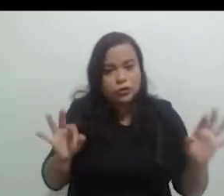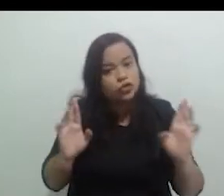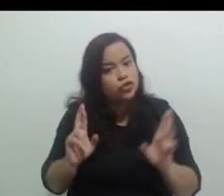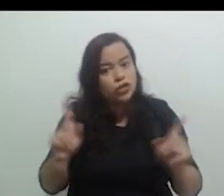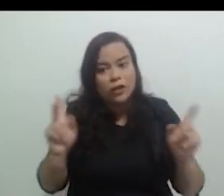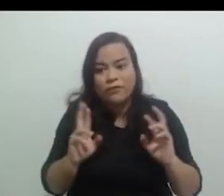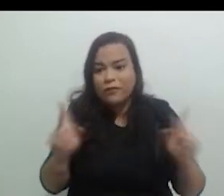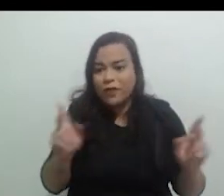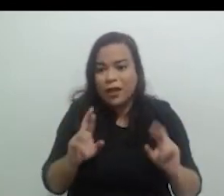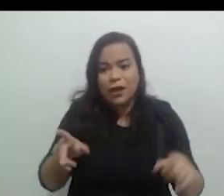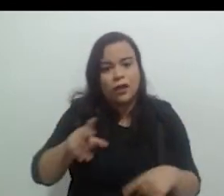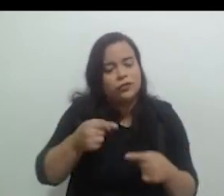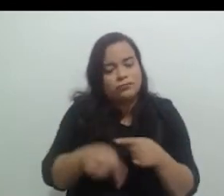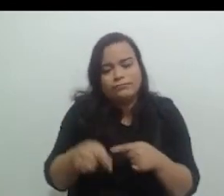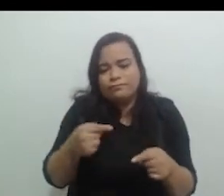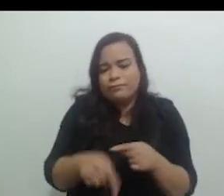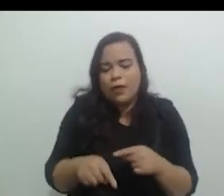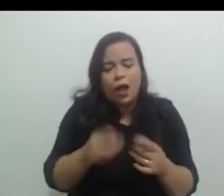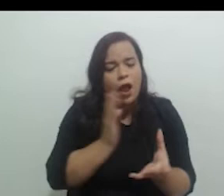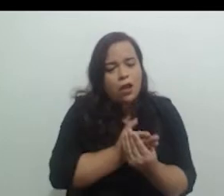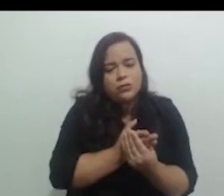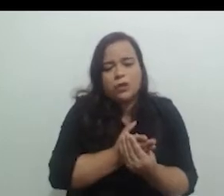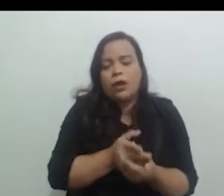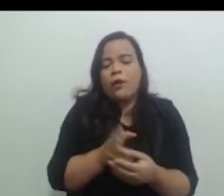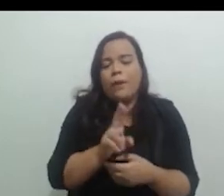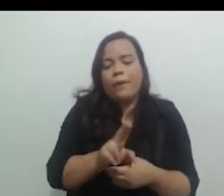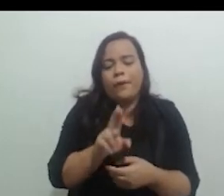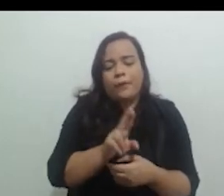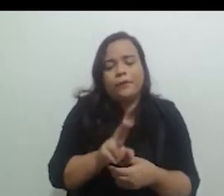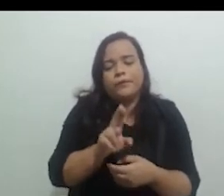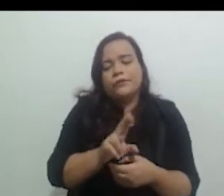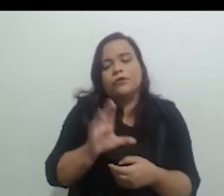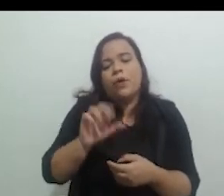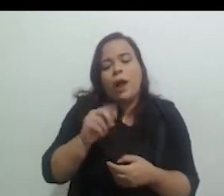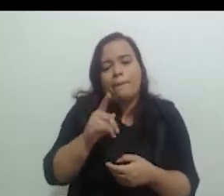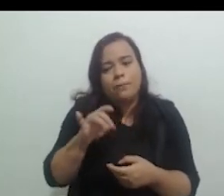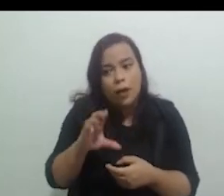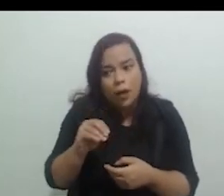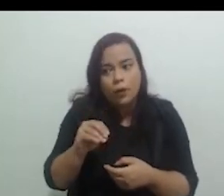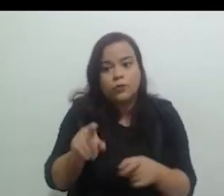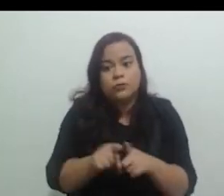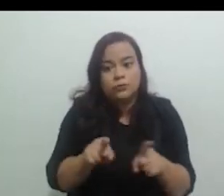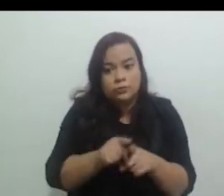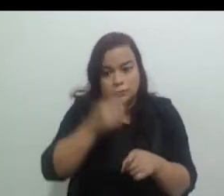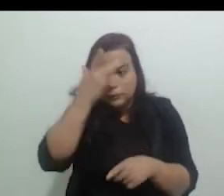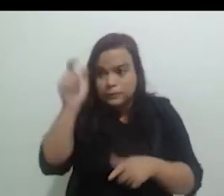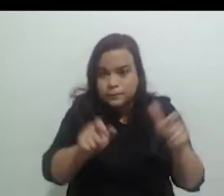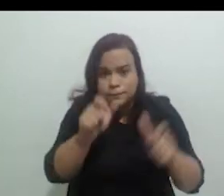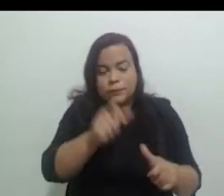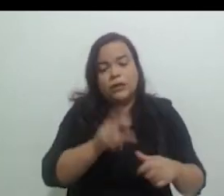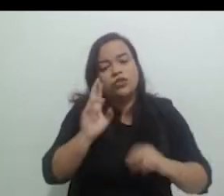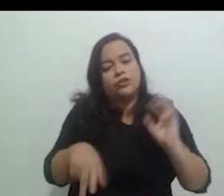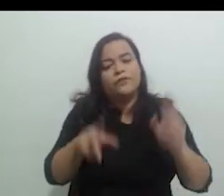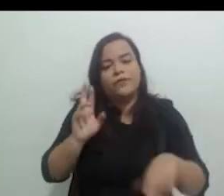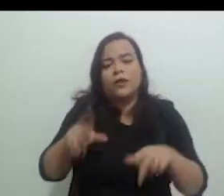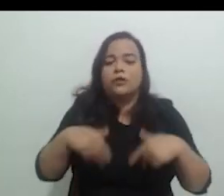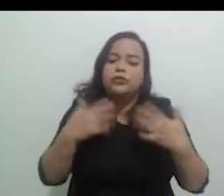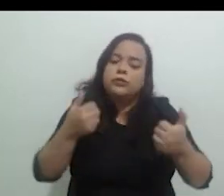os confinantes também são outros. Então, diante dessa explanação,